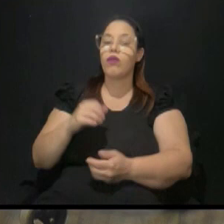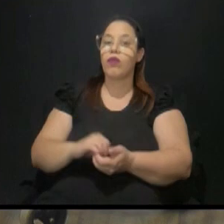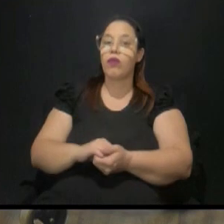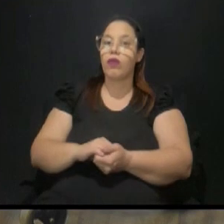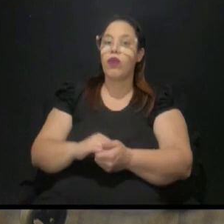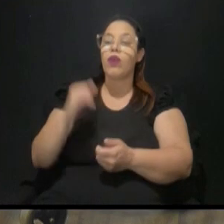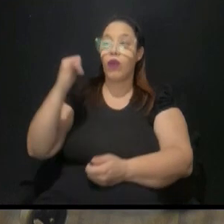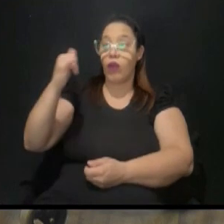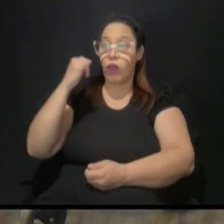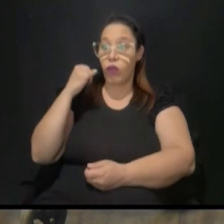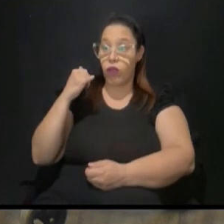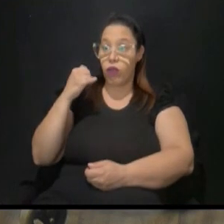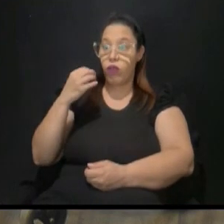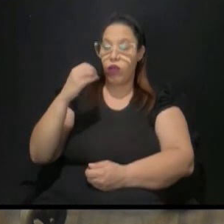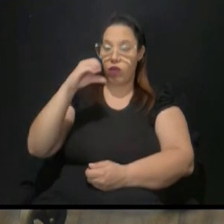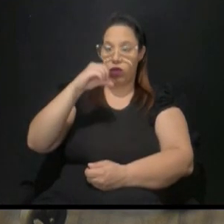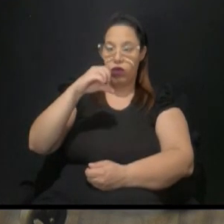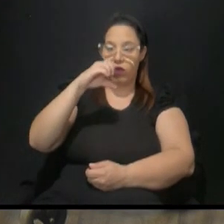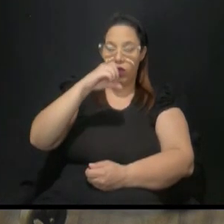telefone é